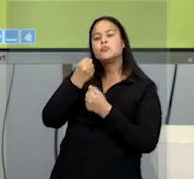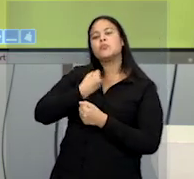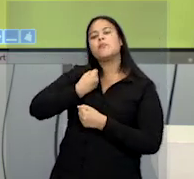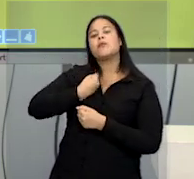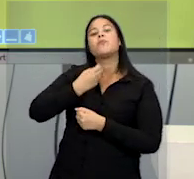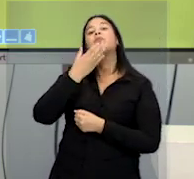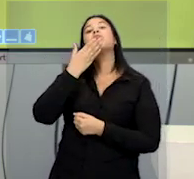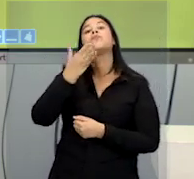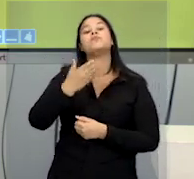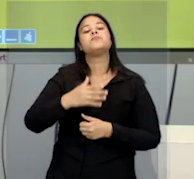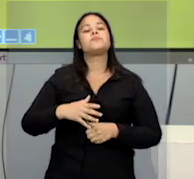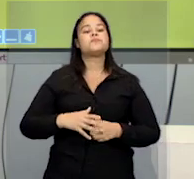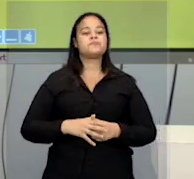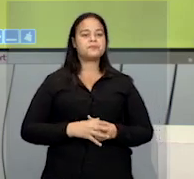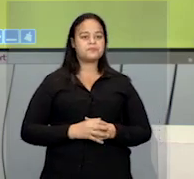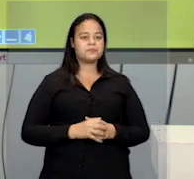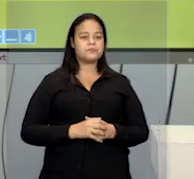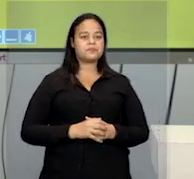Então vamos lá.